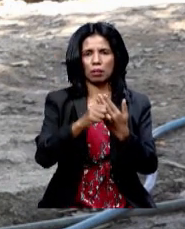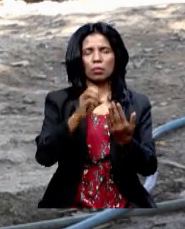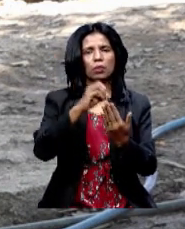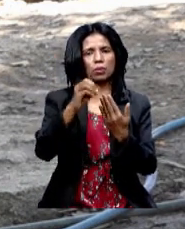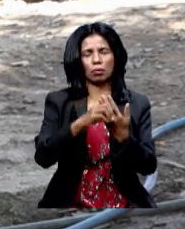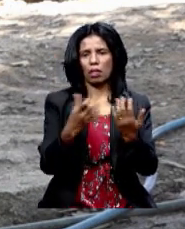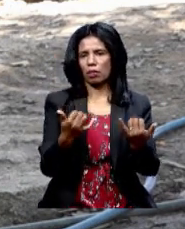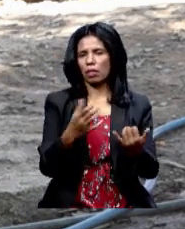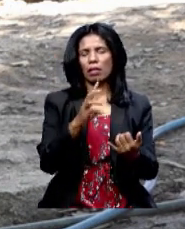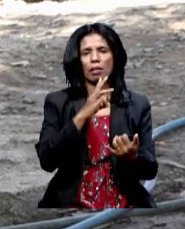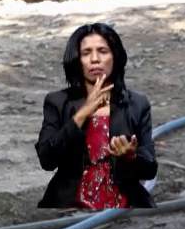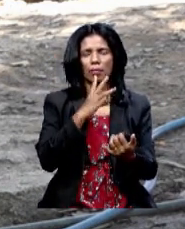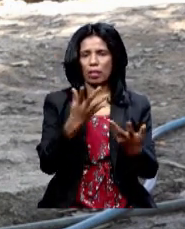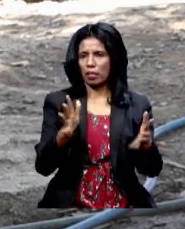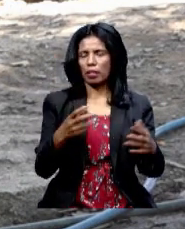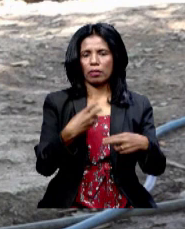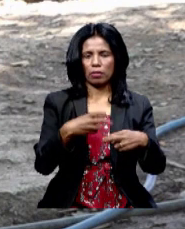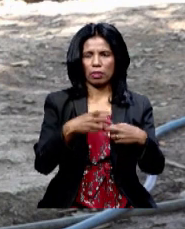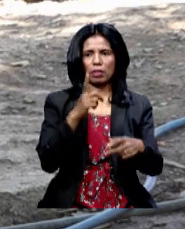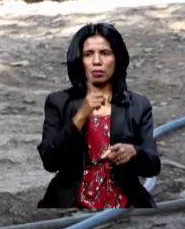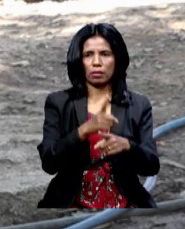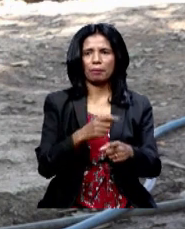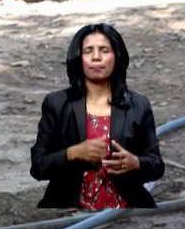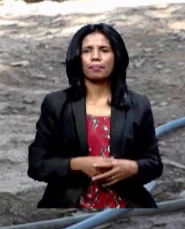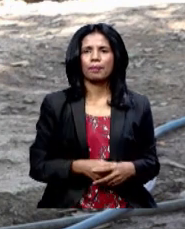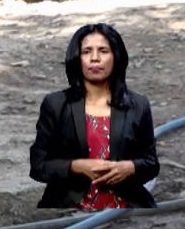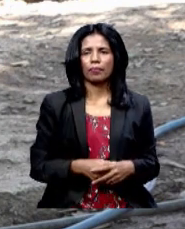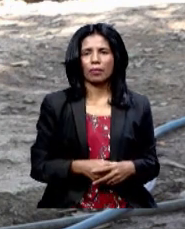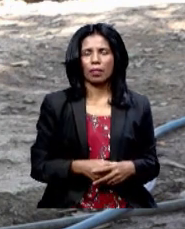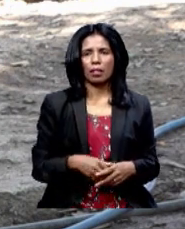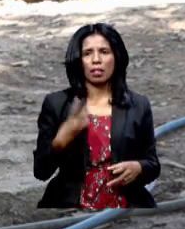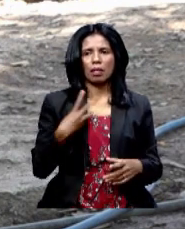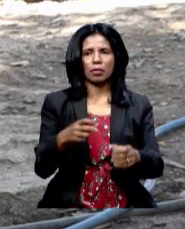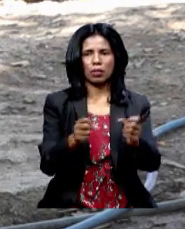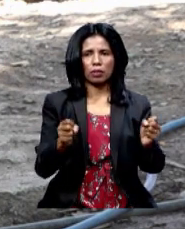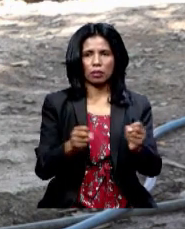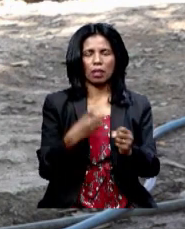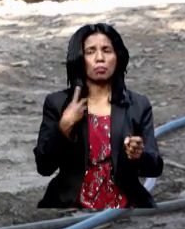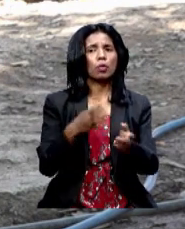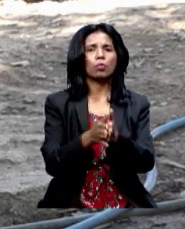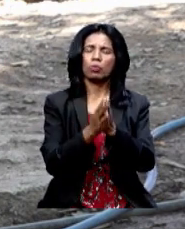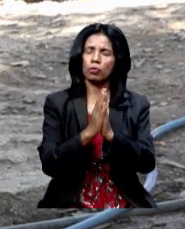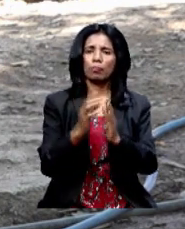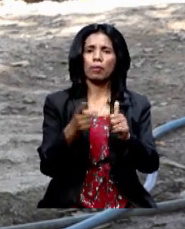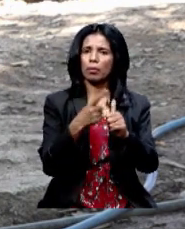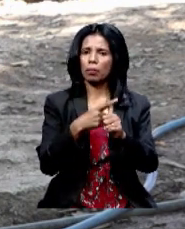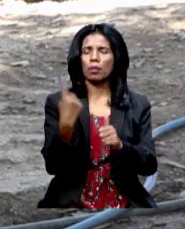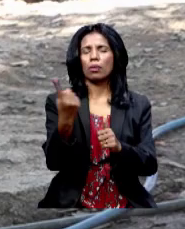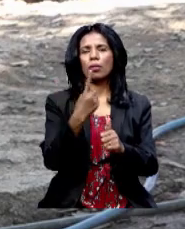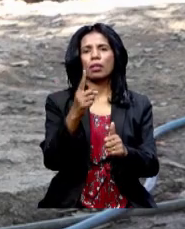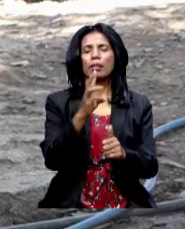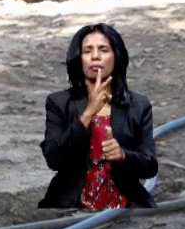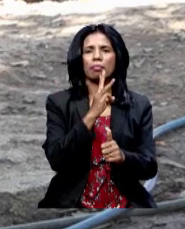mate. Tem que lá também. Tá, nem a ami circular, né? Primeiro, o número 1, nem se sinta, mas bem, né? Só bem,